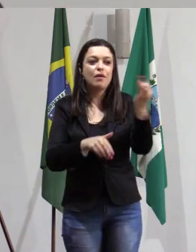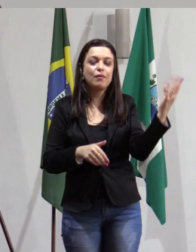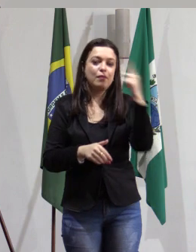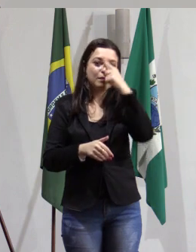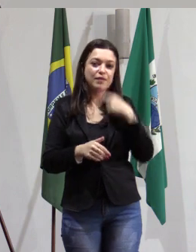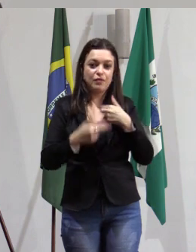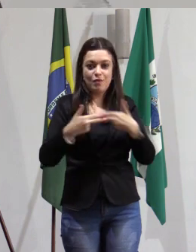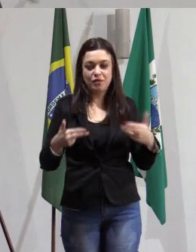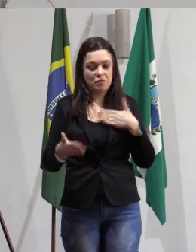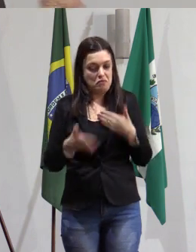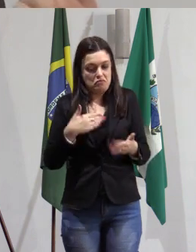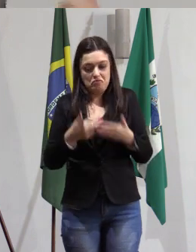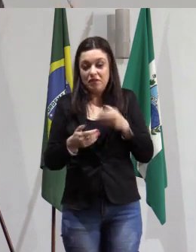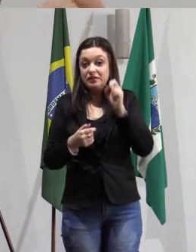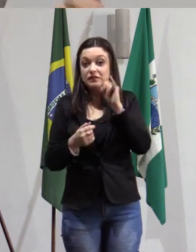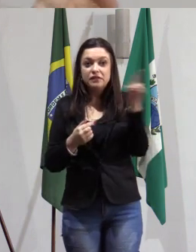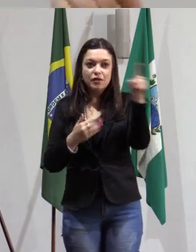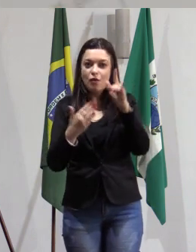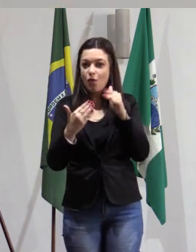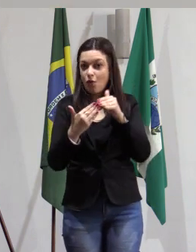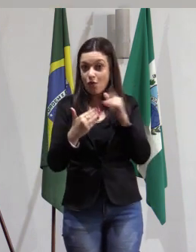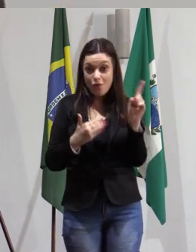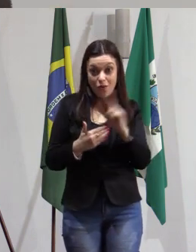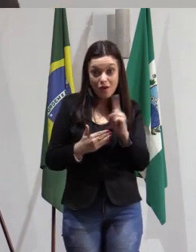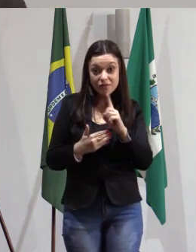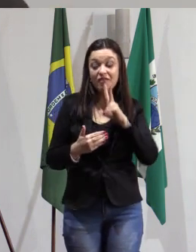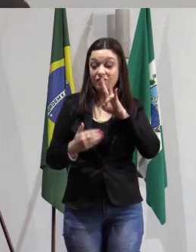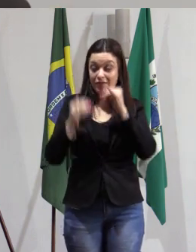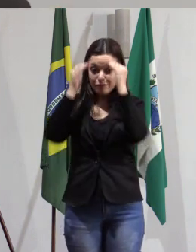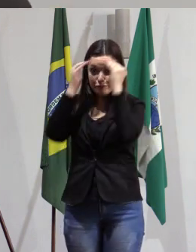ou não, repito, teremos que nos haver enquanto instituição.